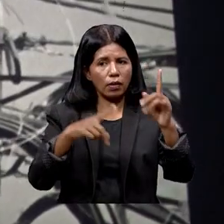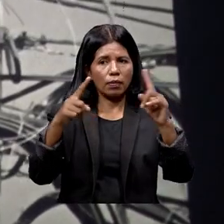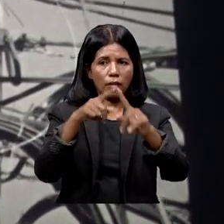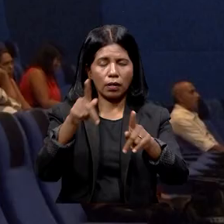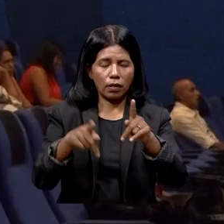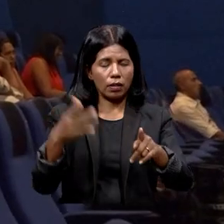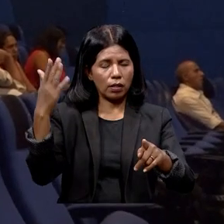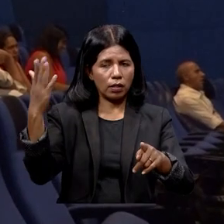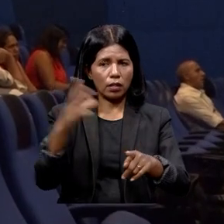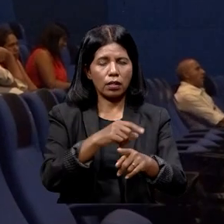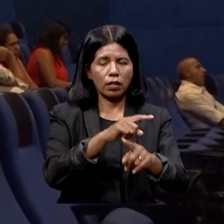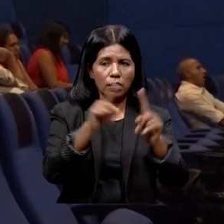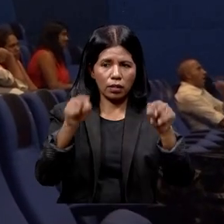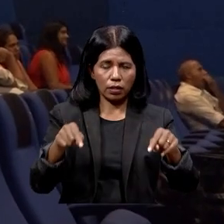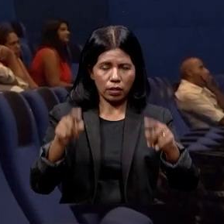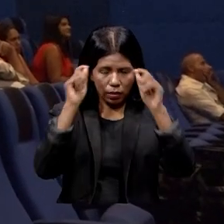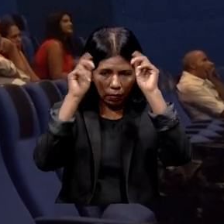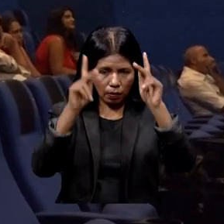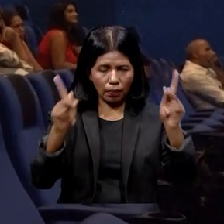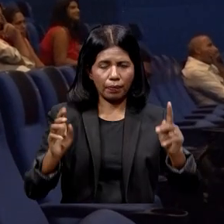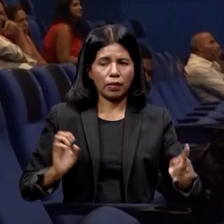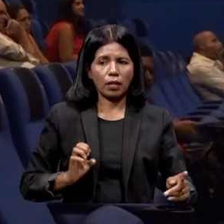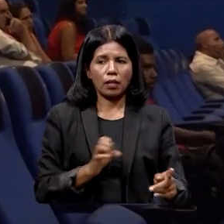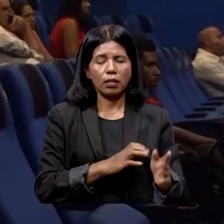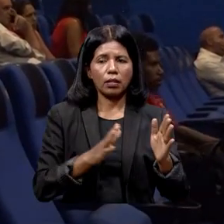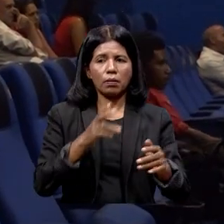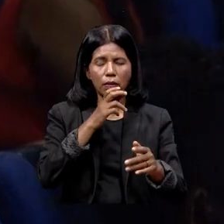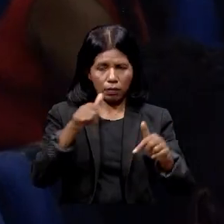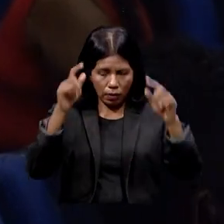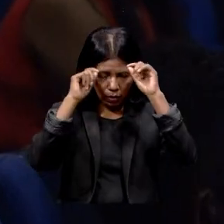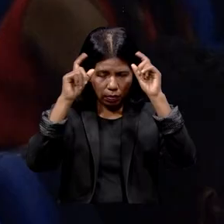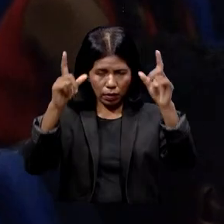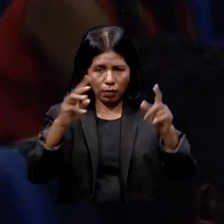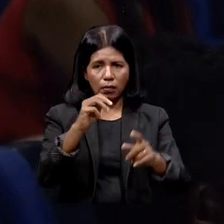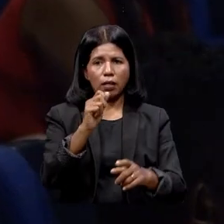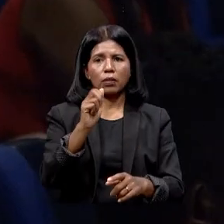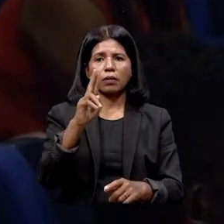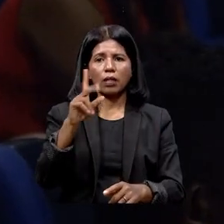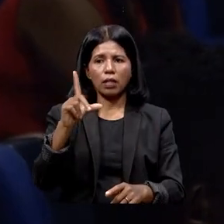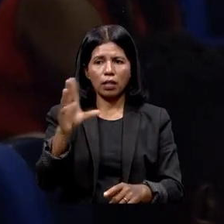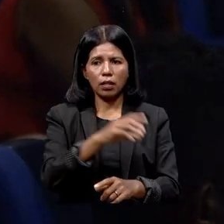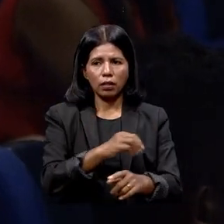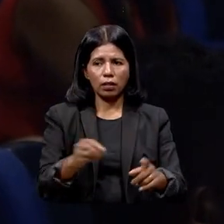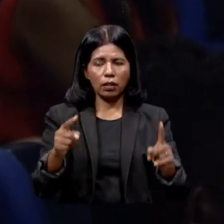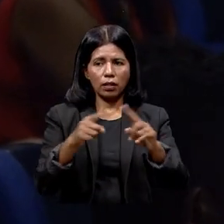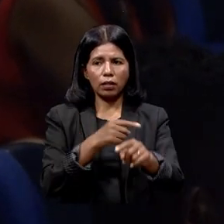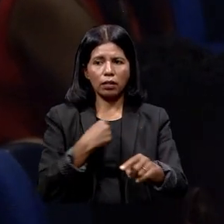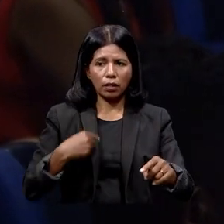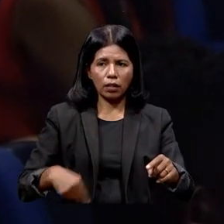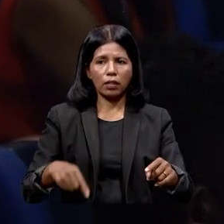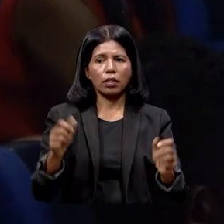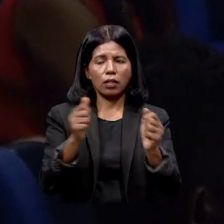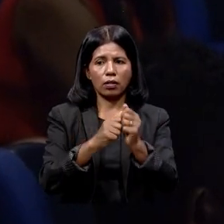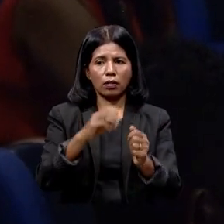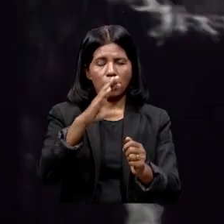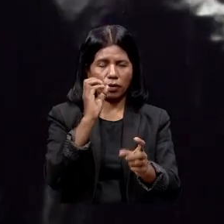e a Salão Cinema Timor Plaza. A Embaixadora de Portugal, mai Timor-Leste, Manuela Bairro Sateten, Festival Cinema CPLP, o objetivo